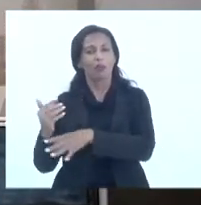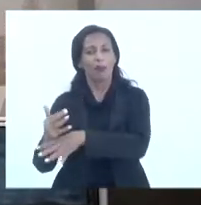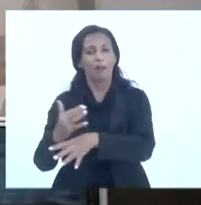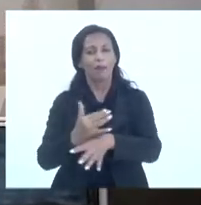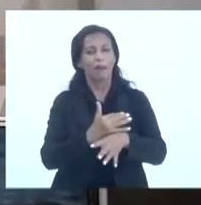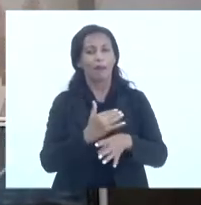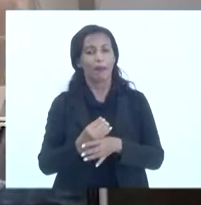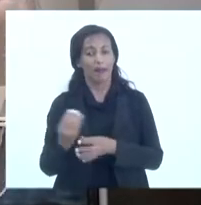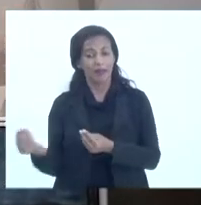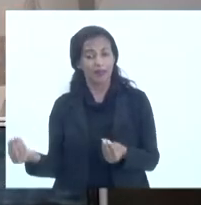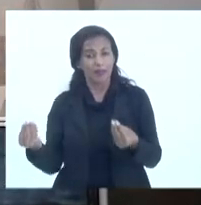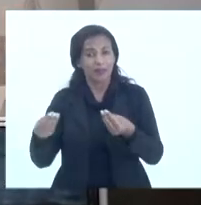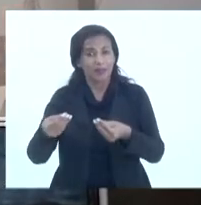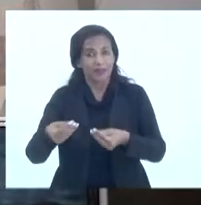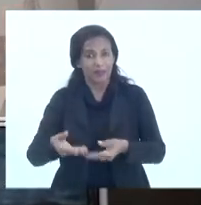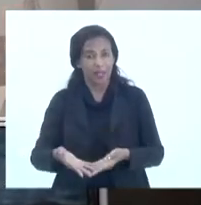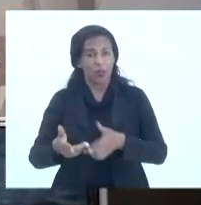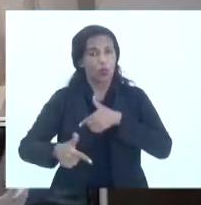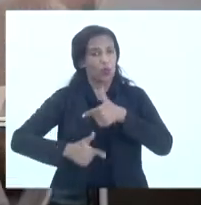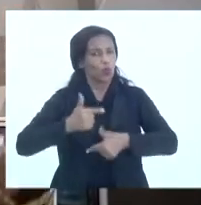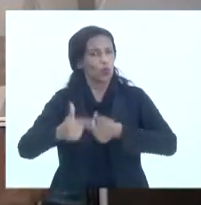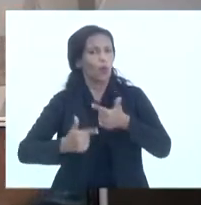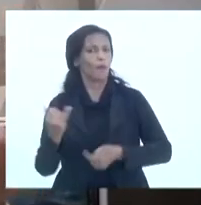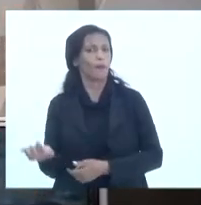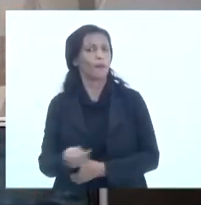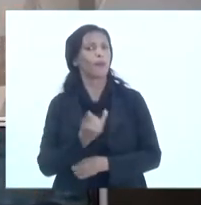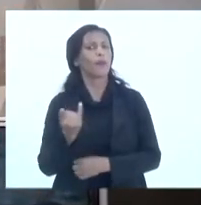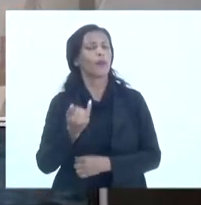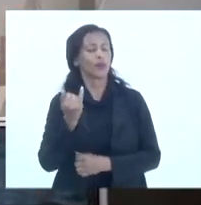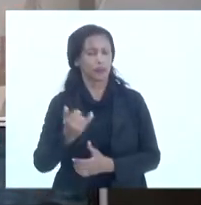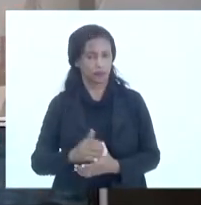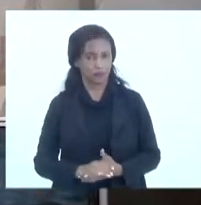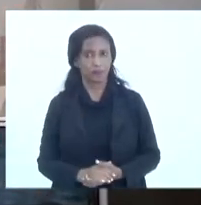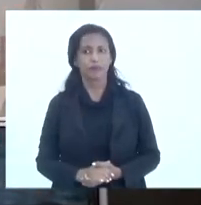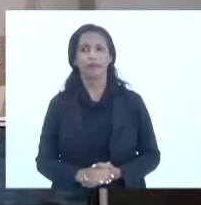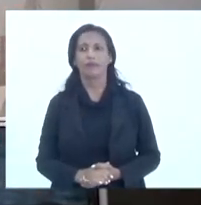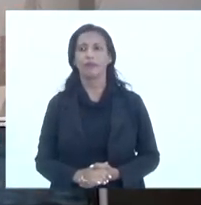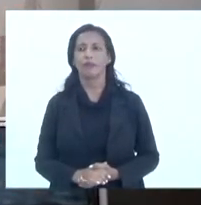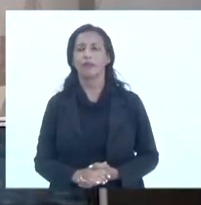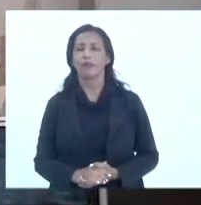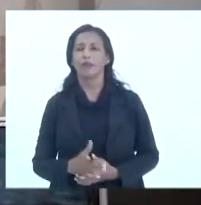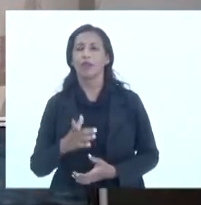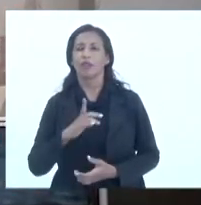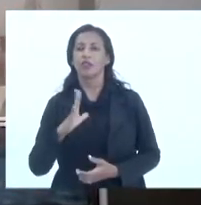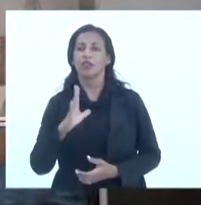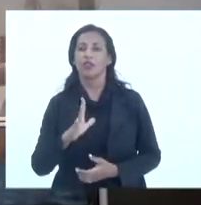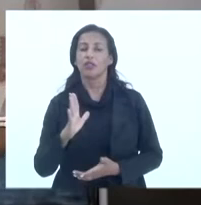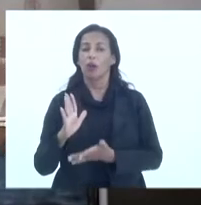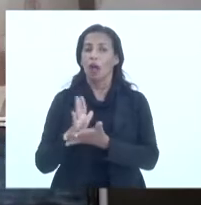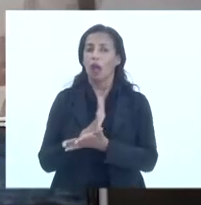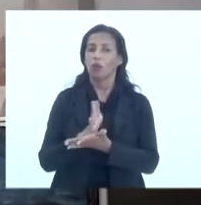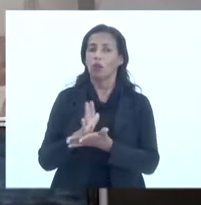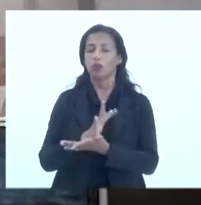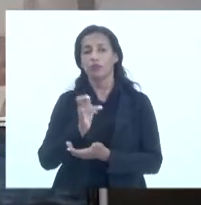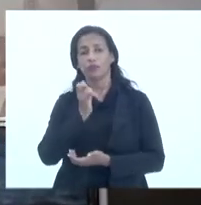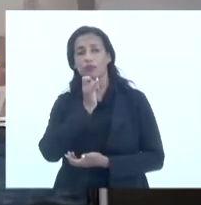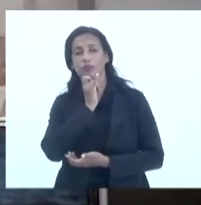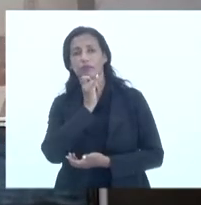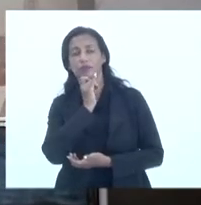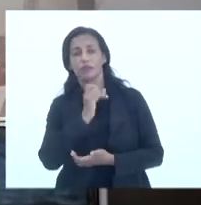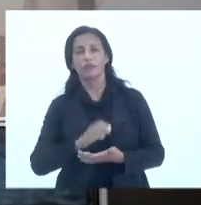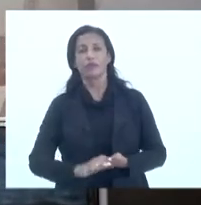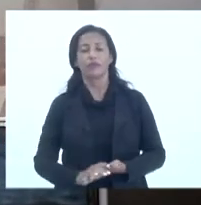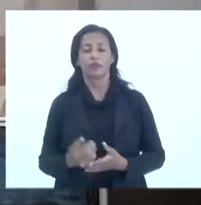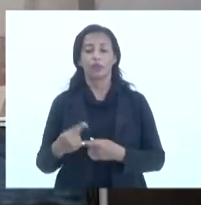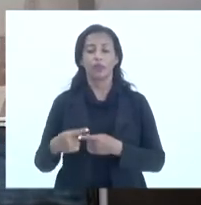Então, isso tem trazido um trabalho importante, né? A gente já tivemos alguns exemplos, porque